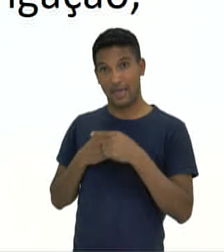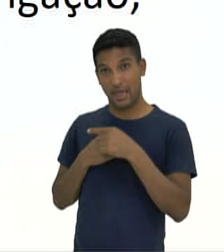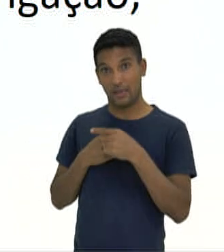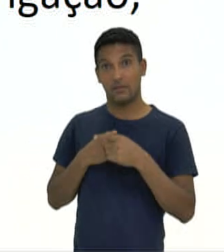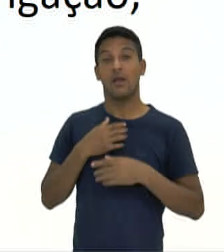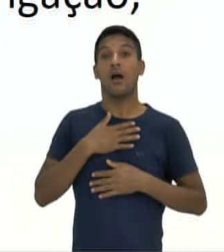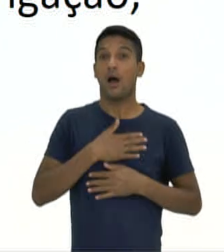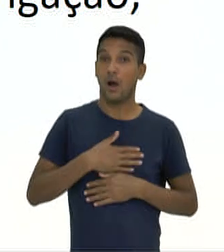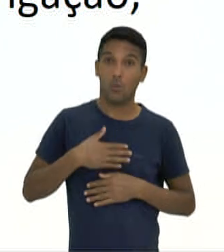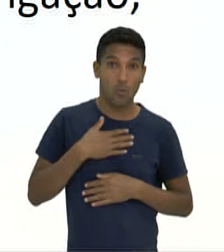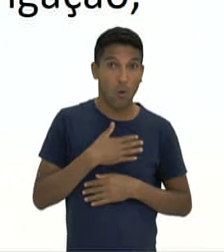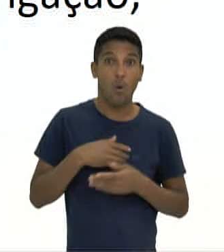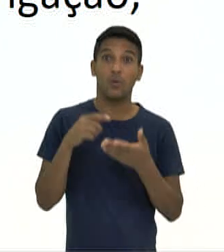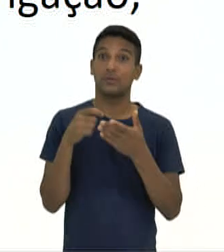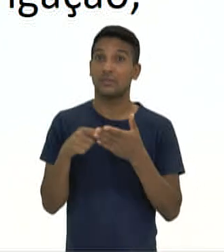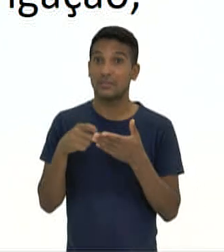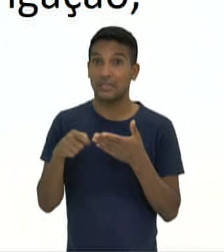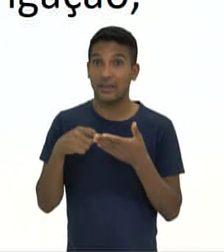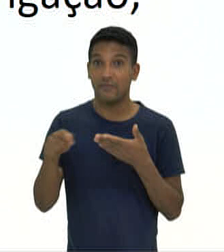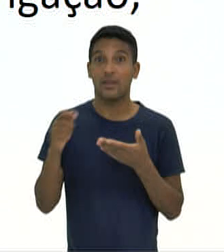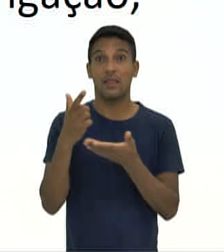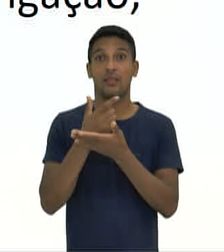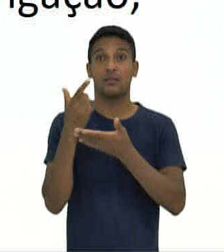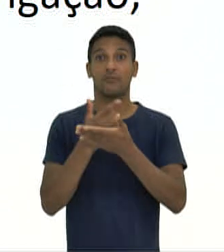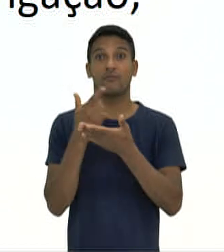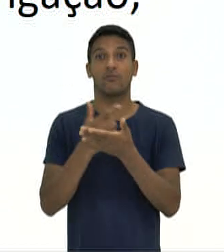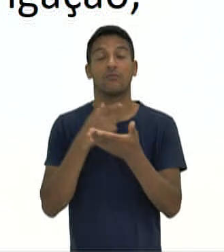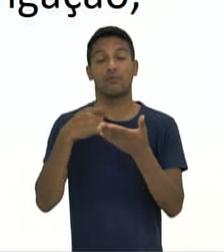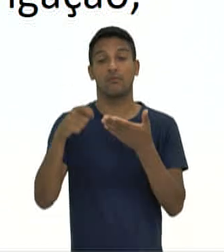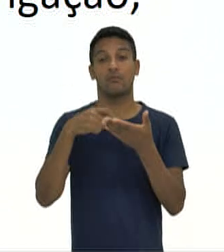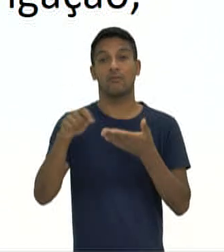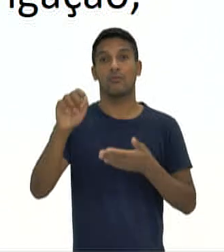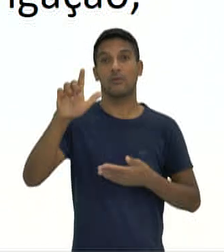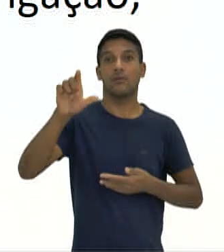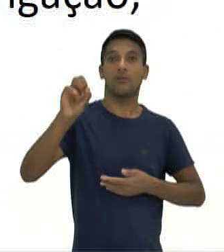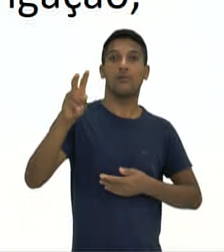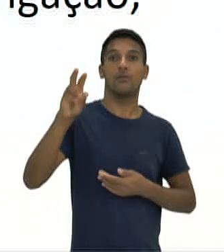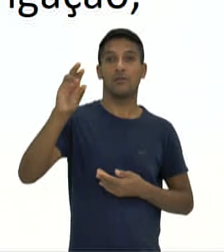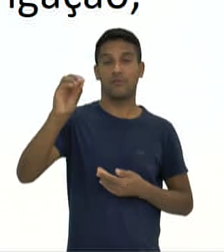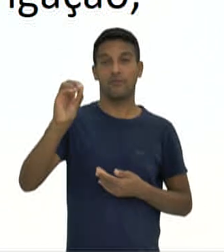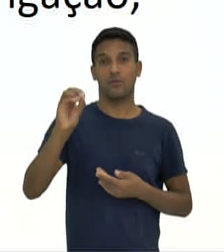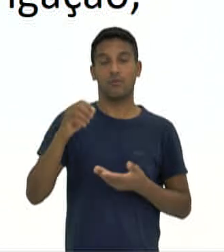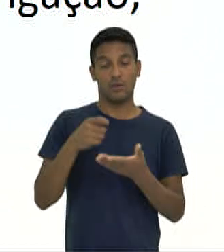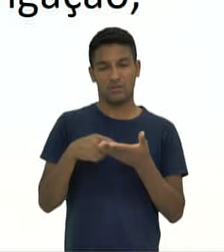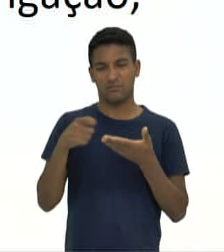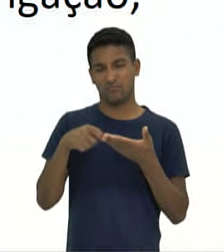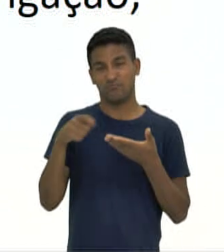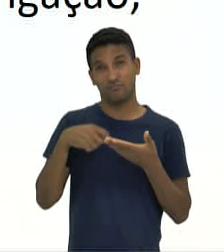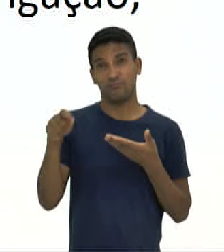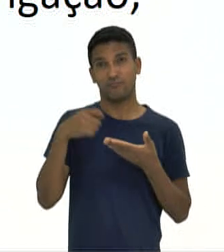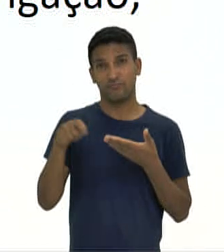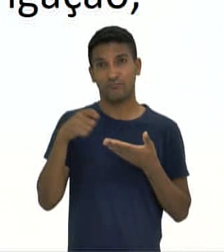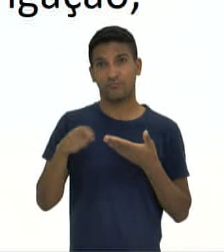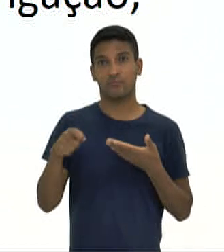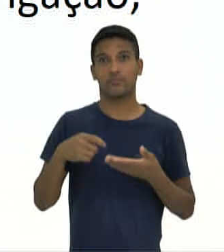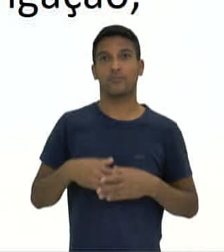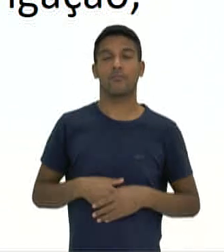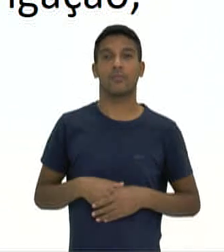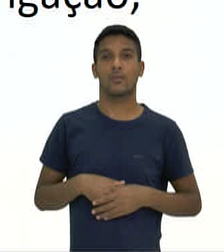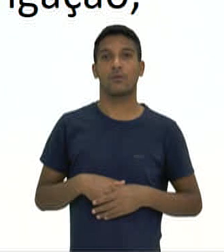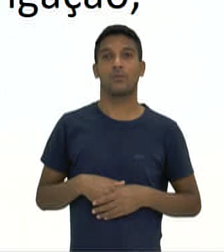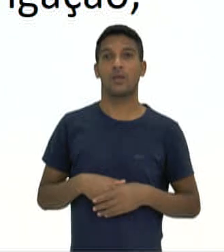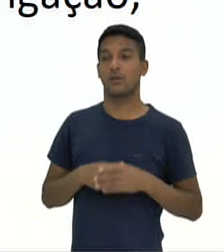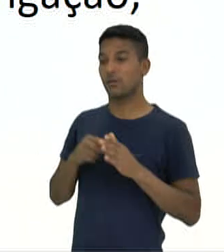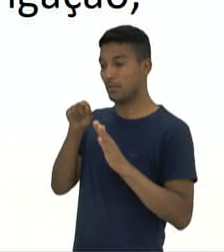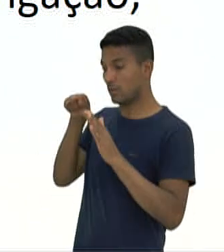nós conseguimos analisar o quê? Que ele informa as características pessoais dele, né? Como você virou um escritor? Ele não